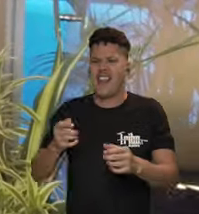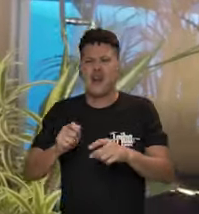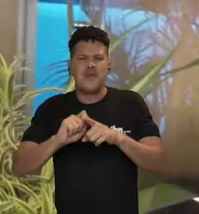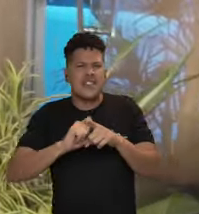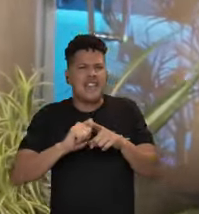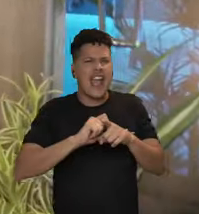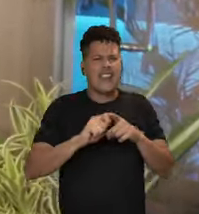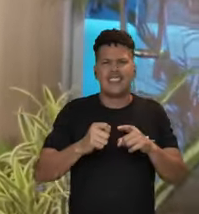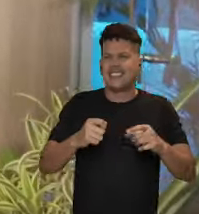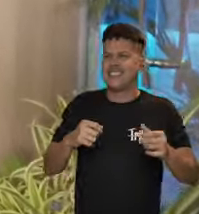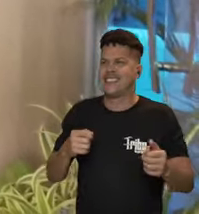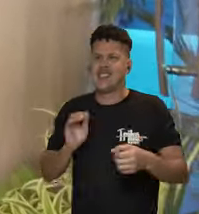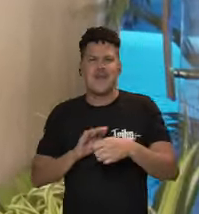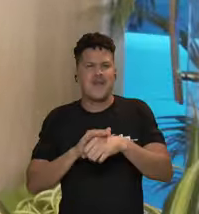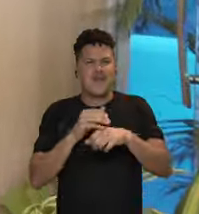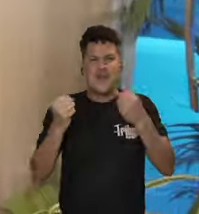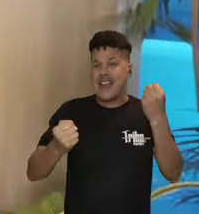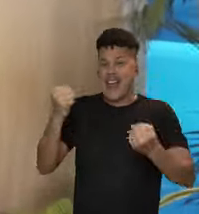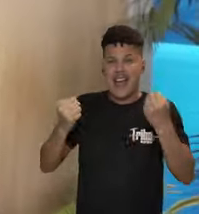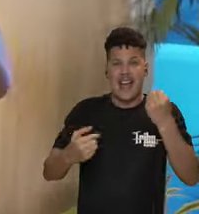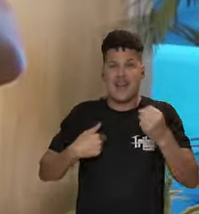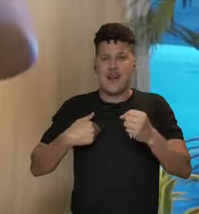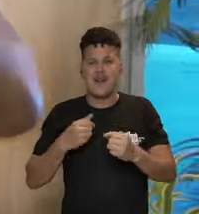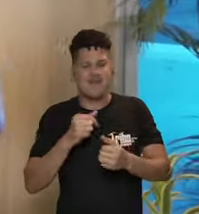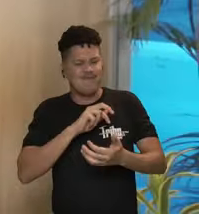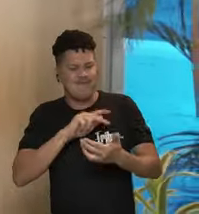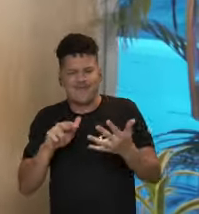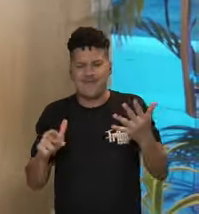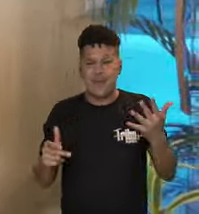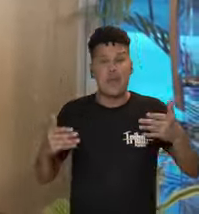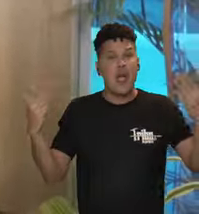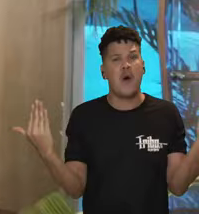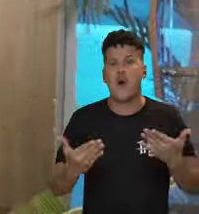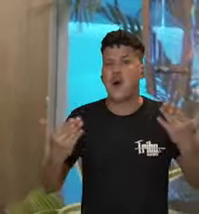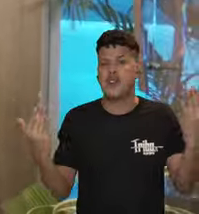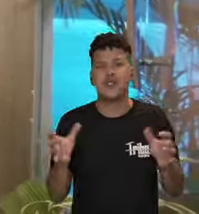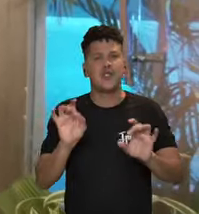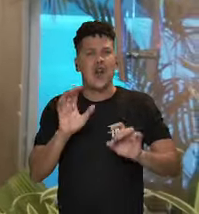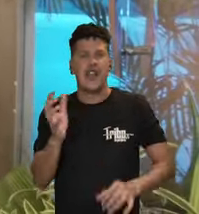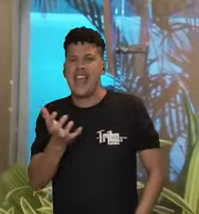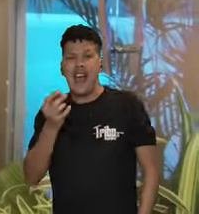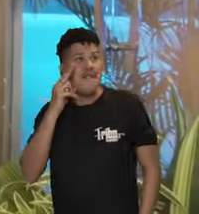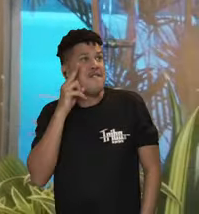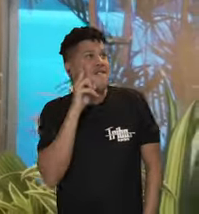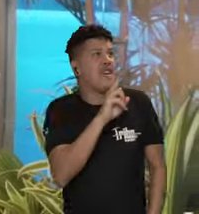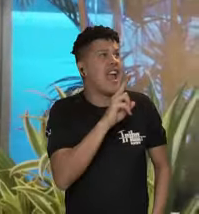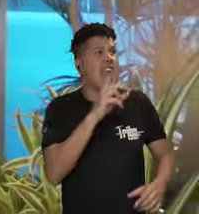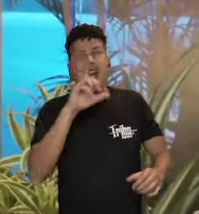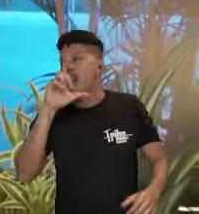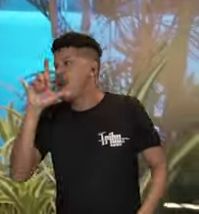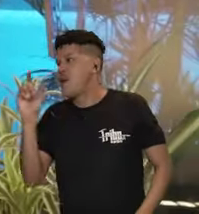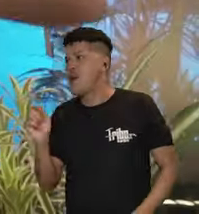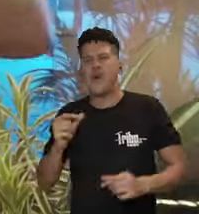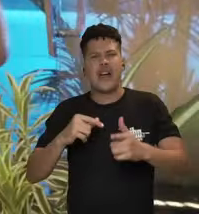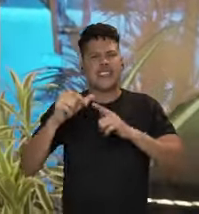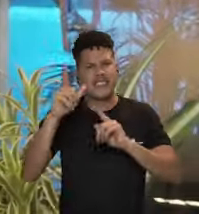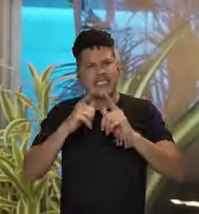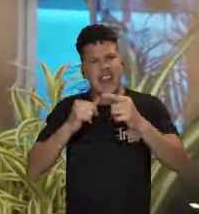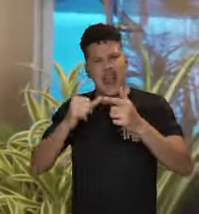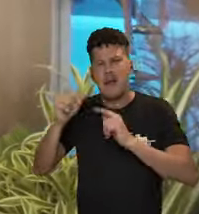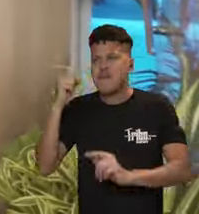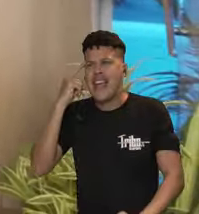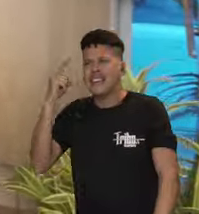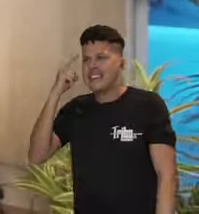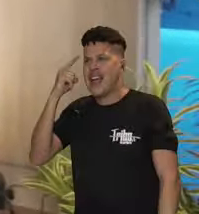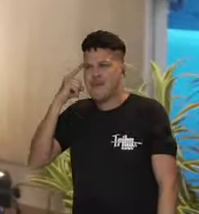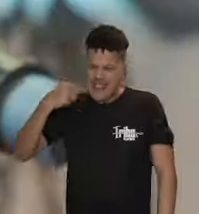Sonata, umas gatas, umas zinas. Mas hoje eu só quero ver a lua e as estrelas. Pensamento vai lá, pise nas águas